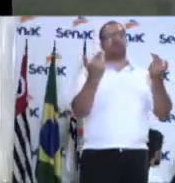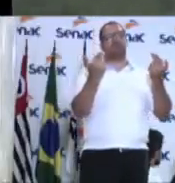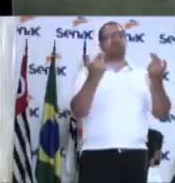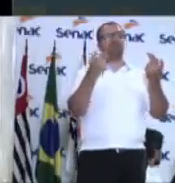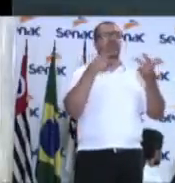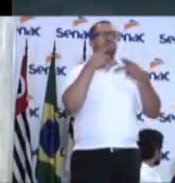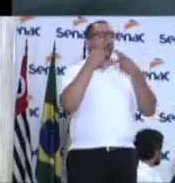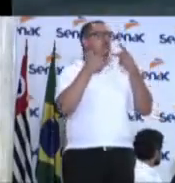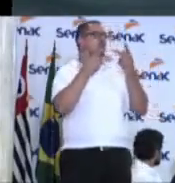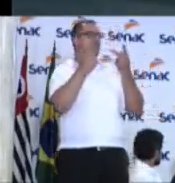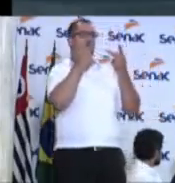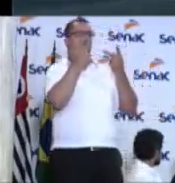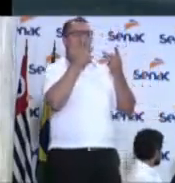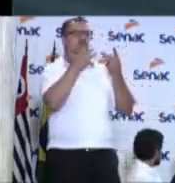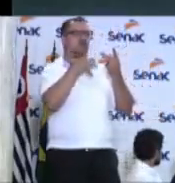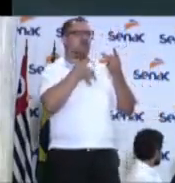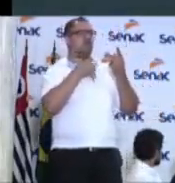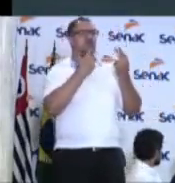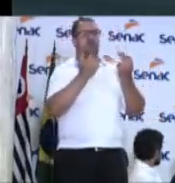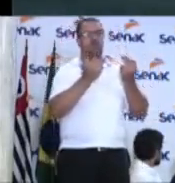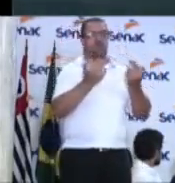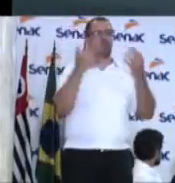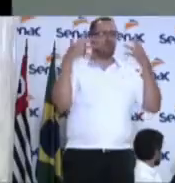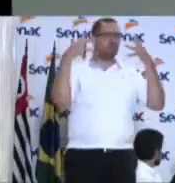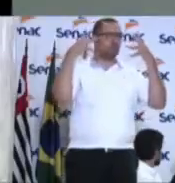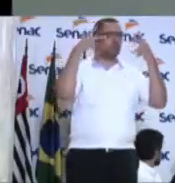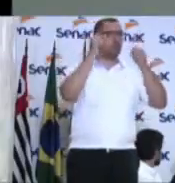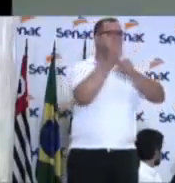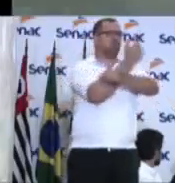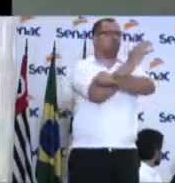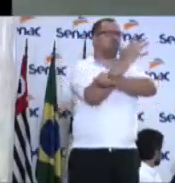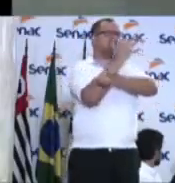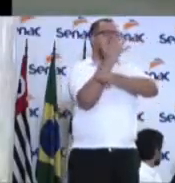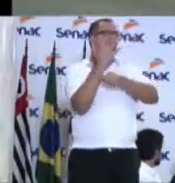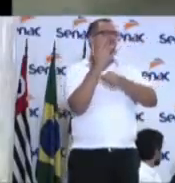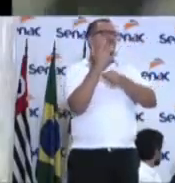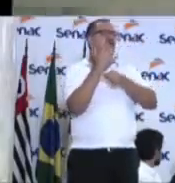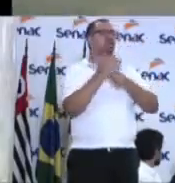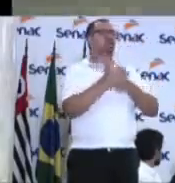acaba falando a mesma linguagem de respeito à natureza.